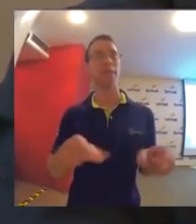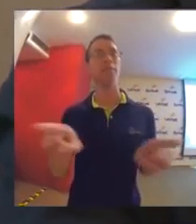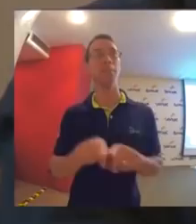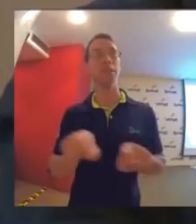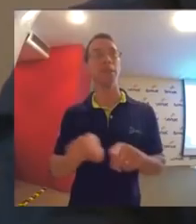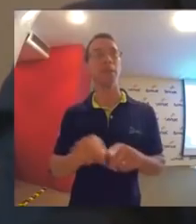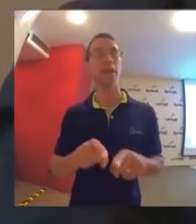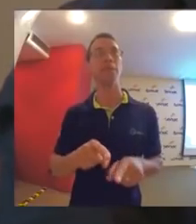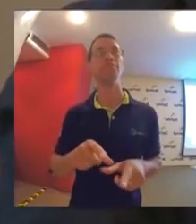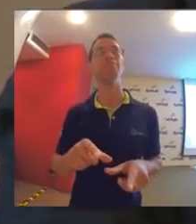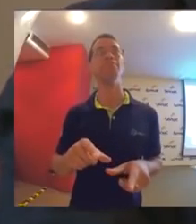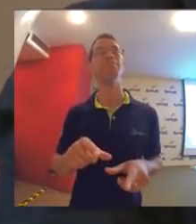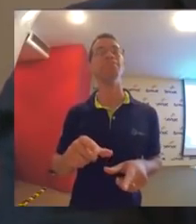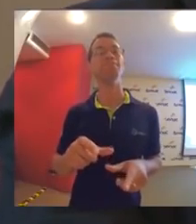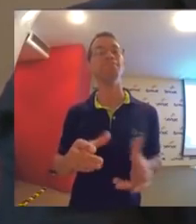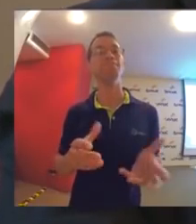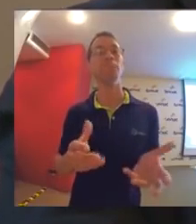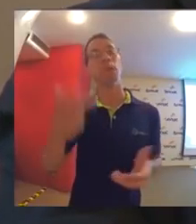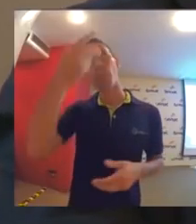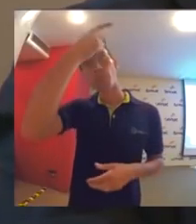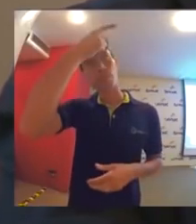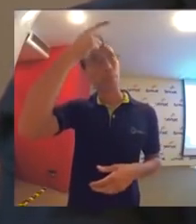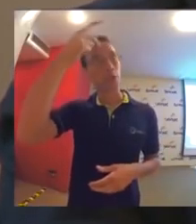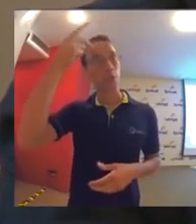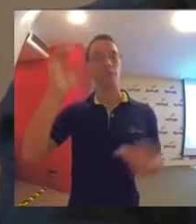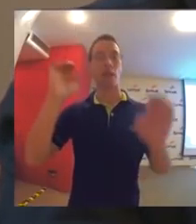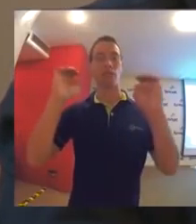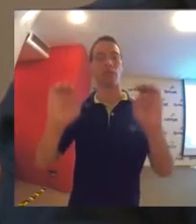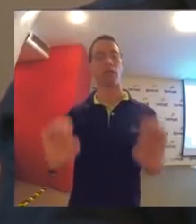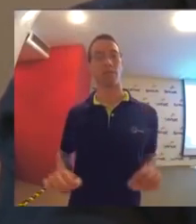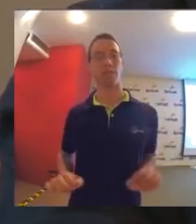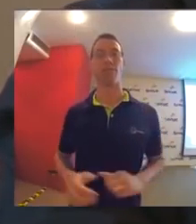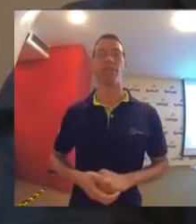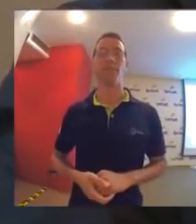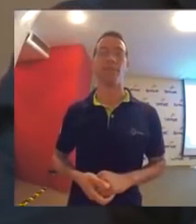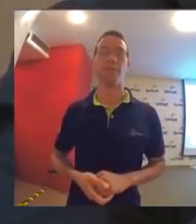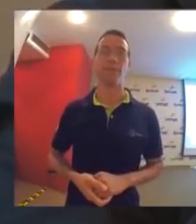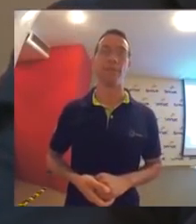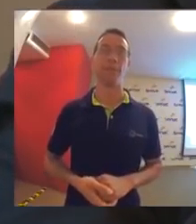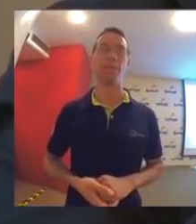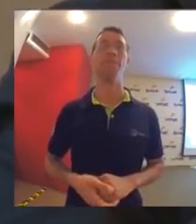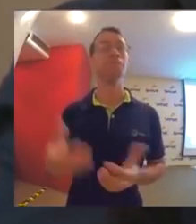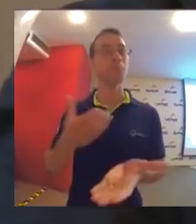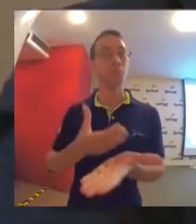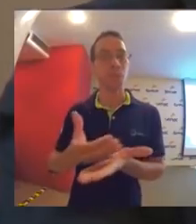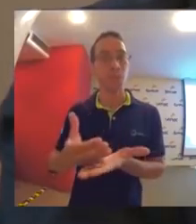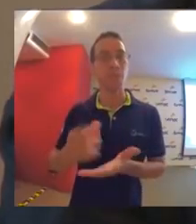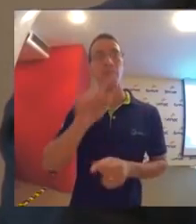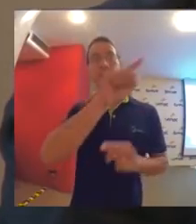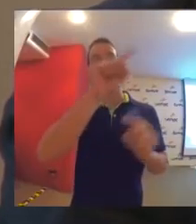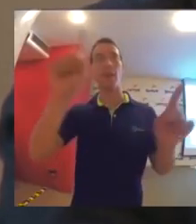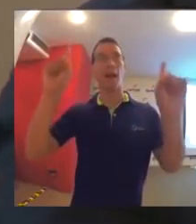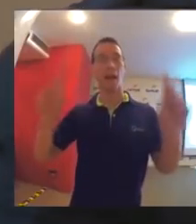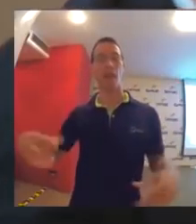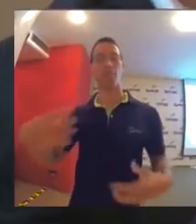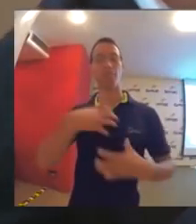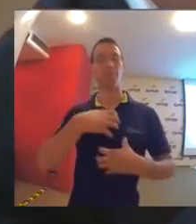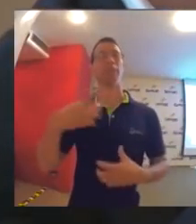da competência, são pessoas éticas. Partimos com aqueles que são